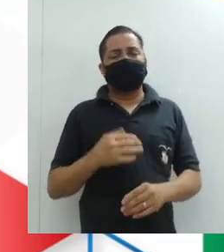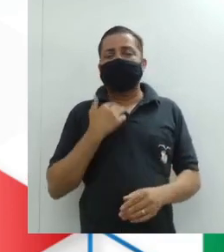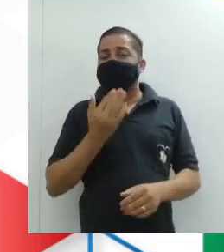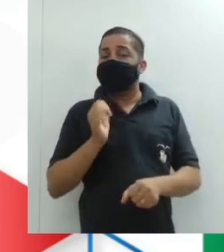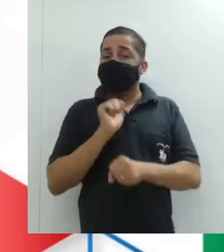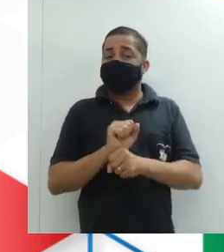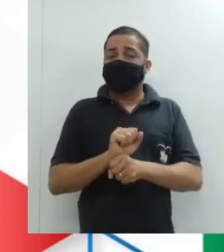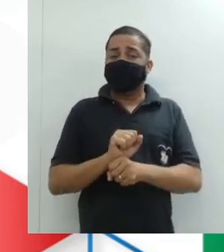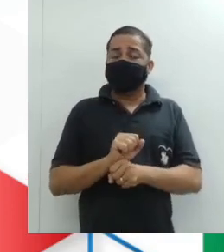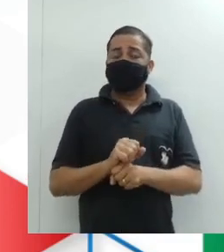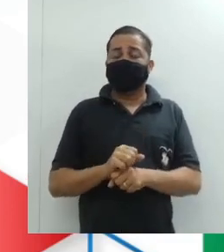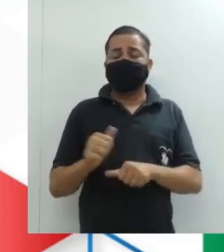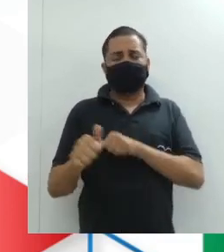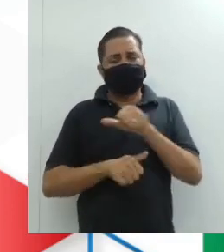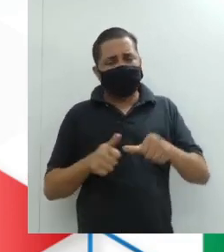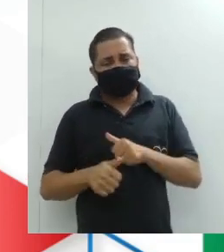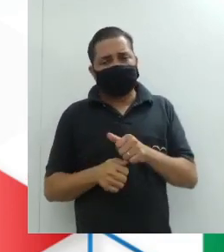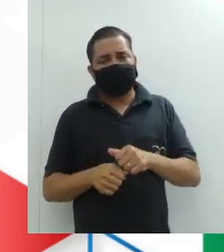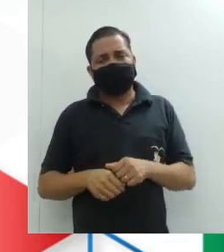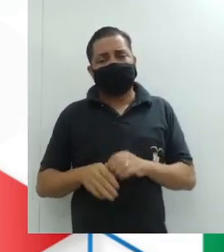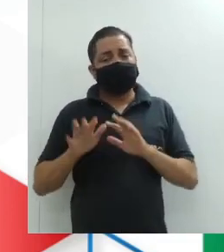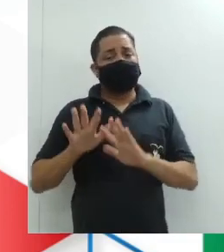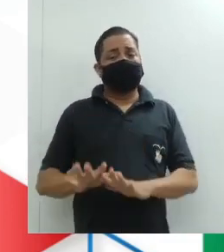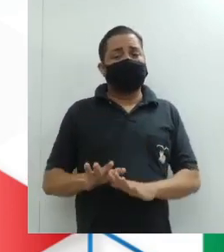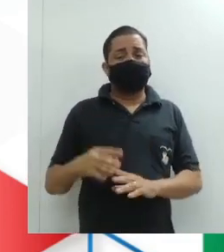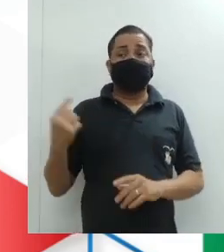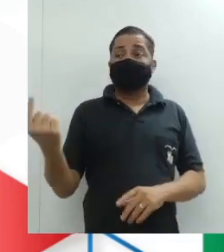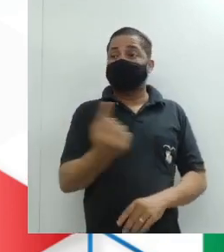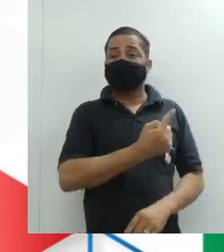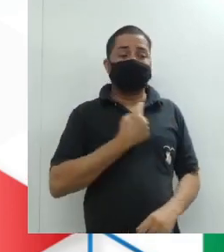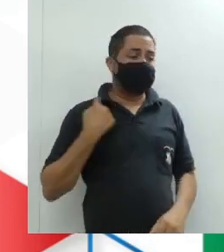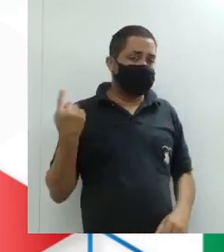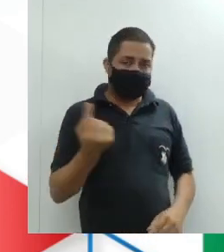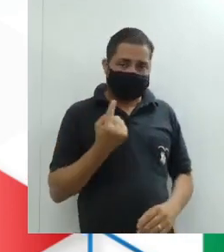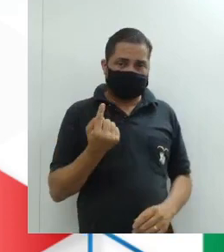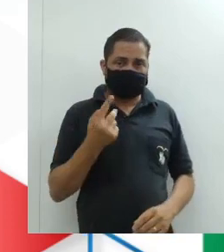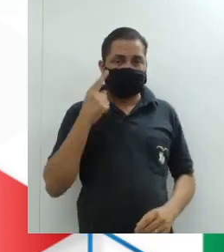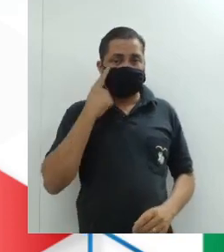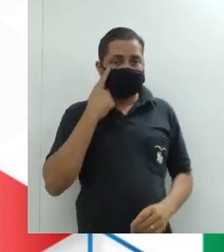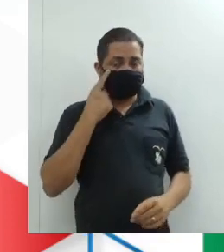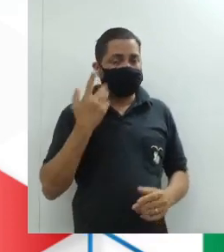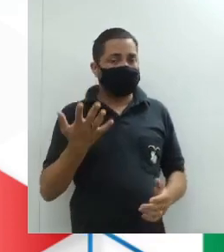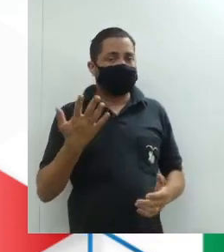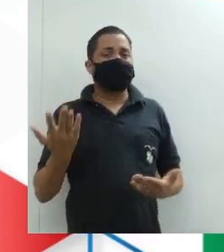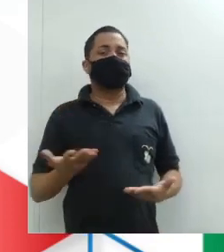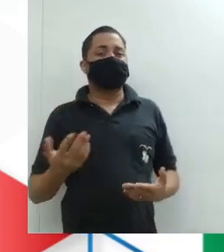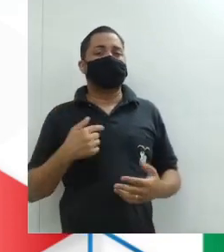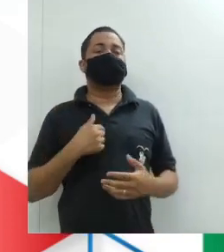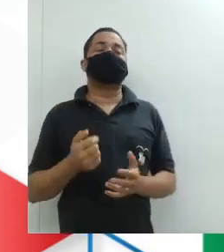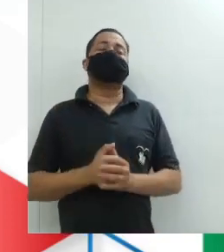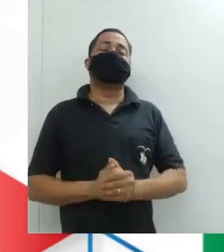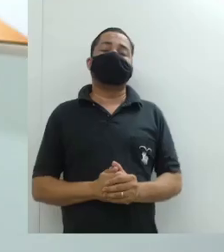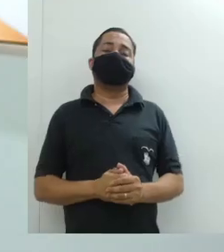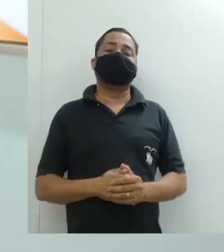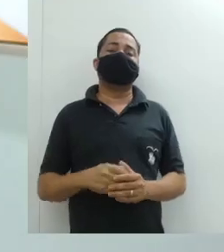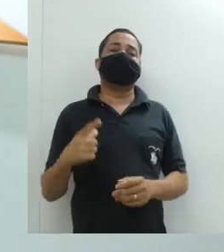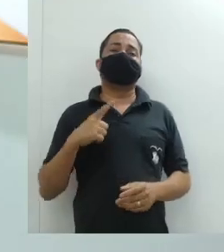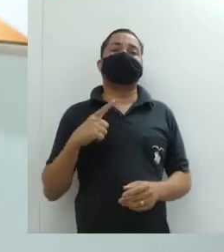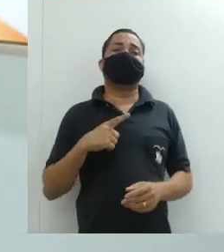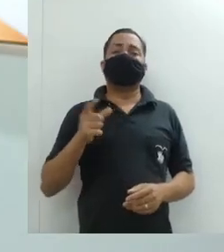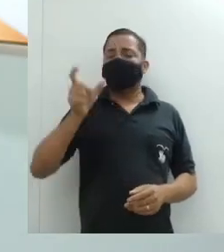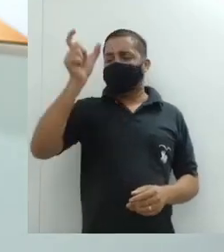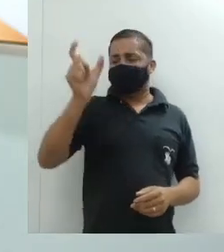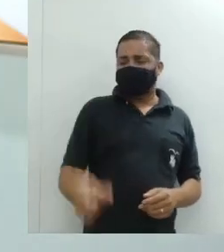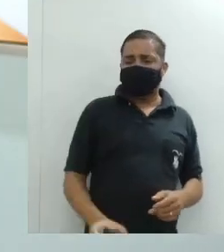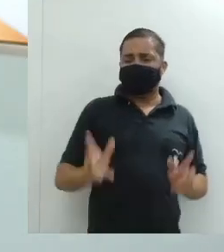transformar a si mesmo e o que está ao seu redor. Olhando para mim agora, vejam só a questão do ser humano,